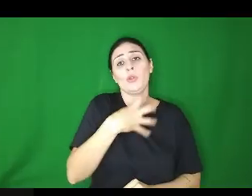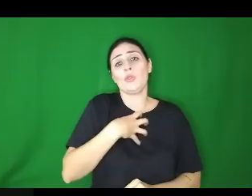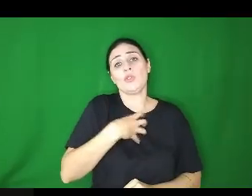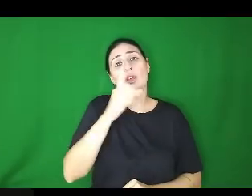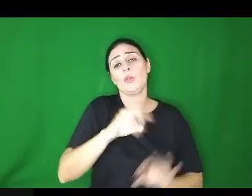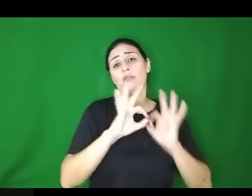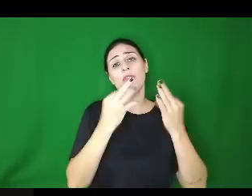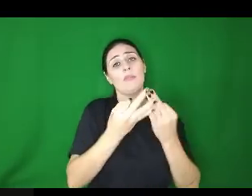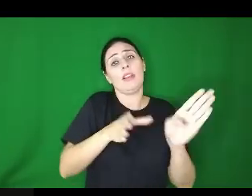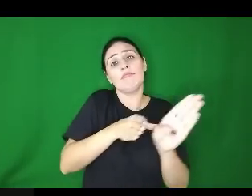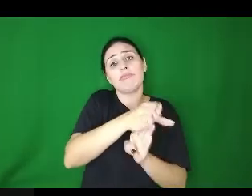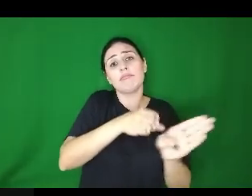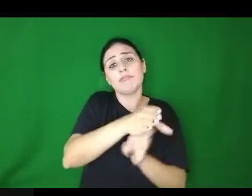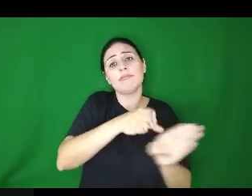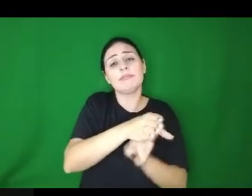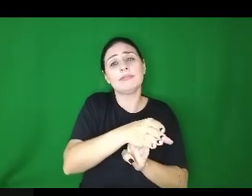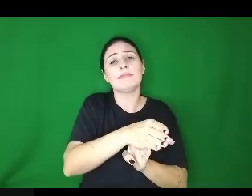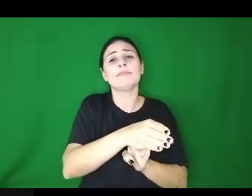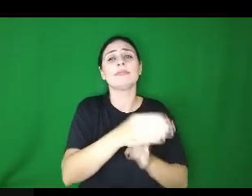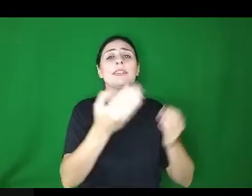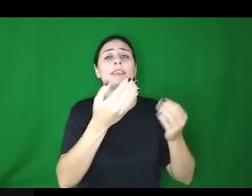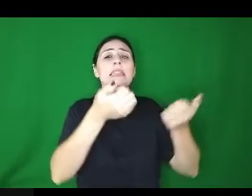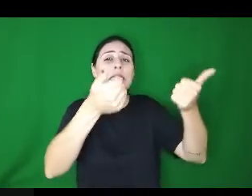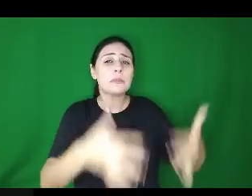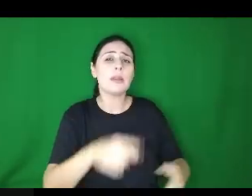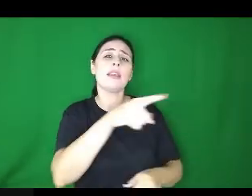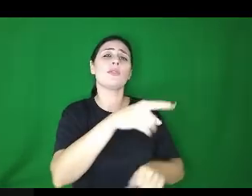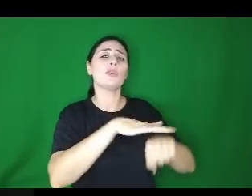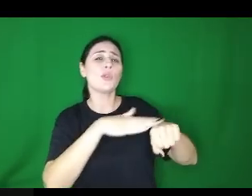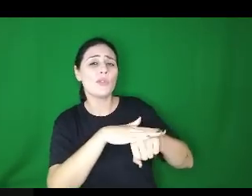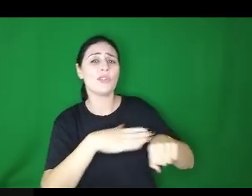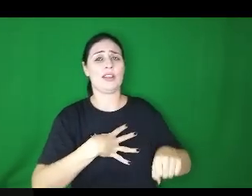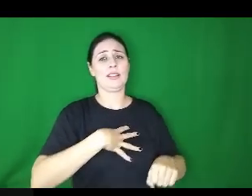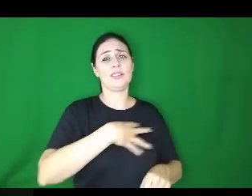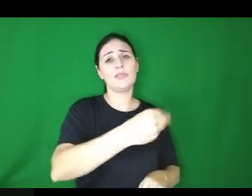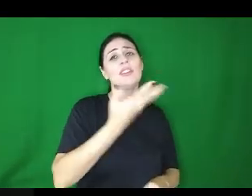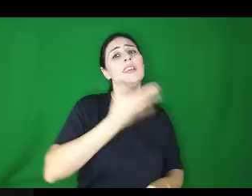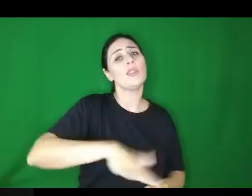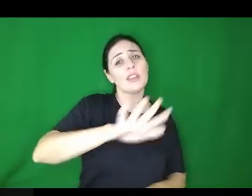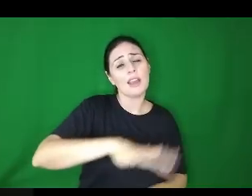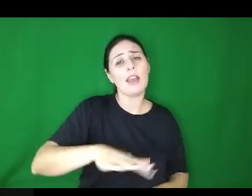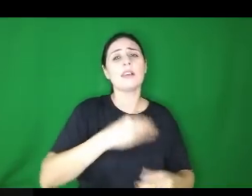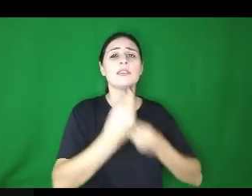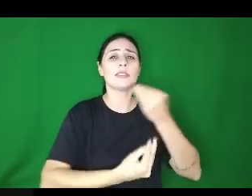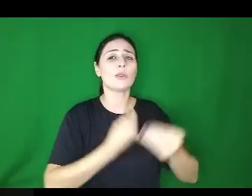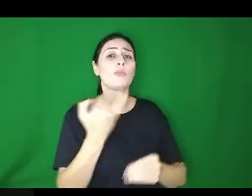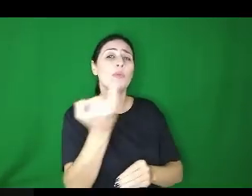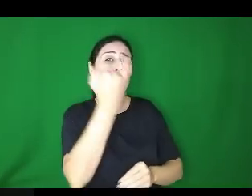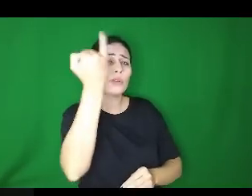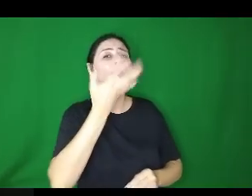bem, ninguém está colocando isso em discussão, mas nós estamos falando num período de excepcionalidade. Então,